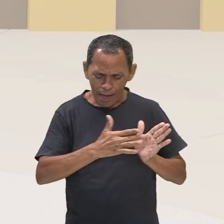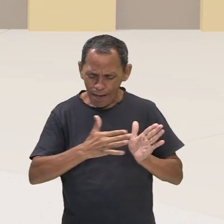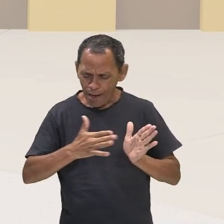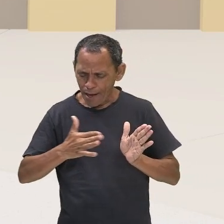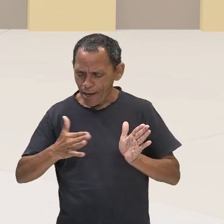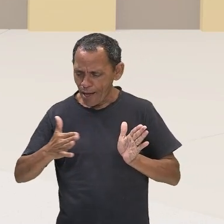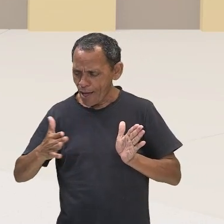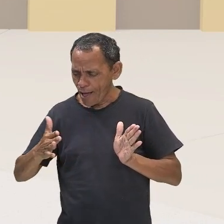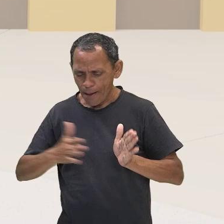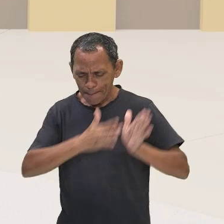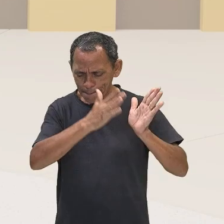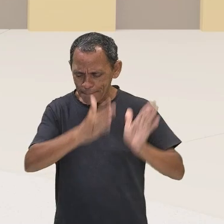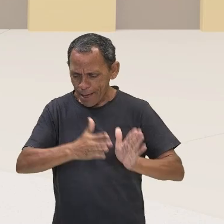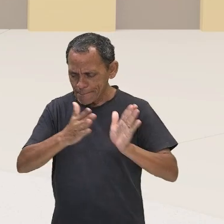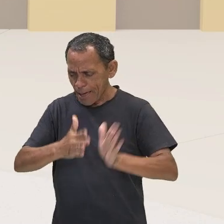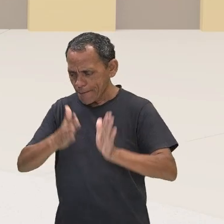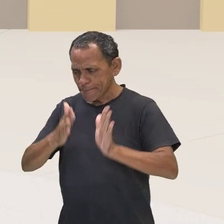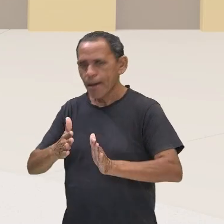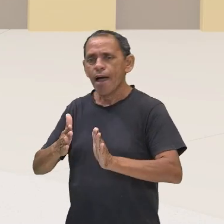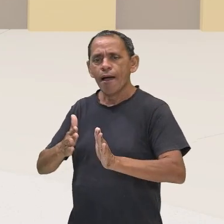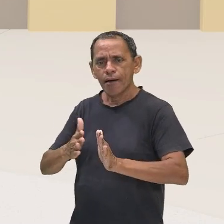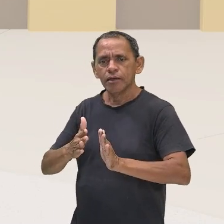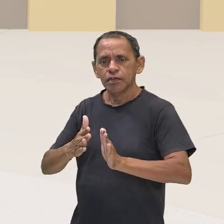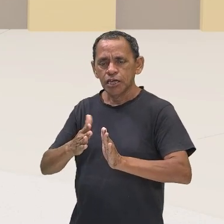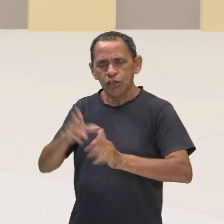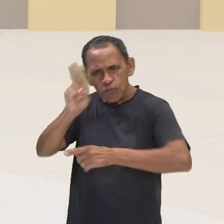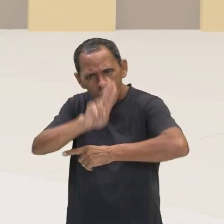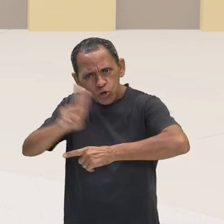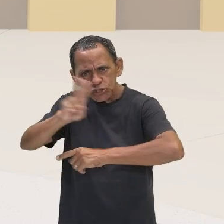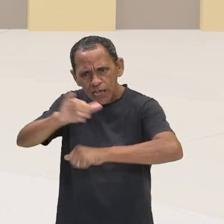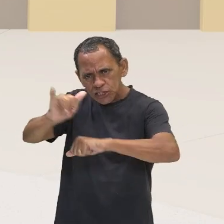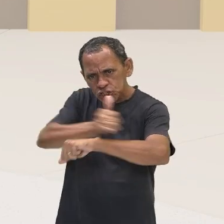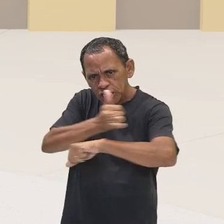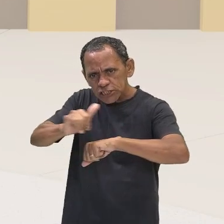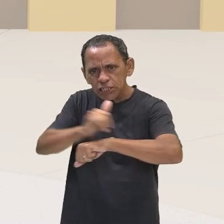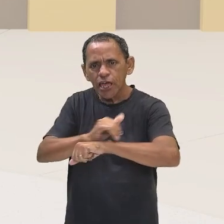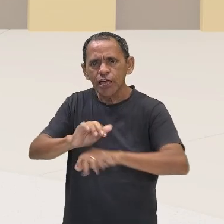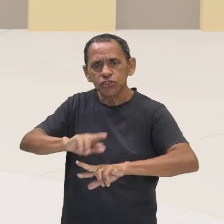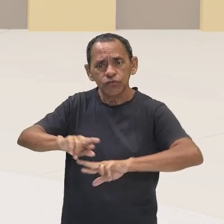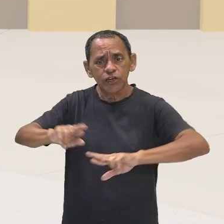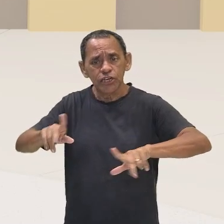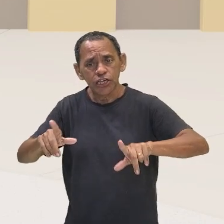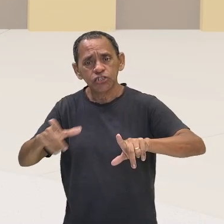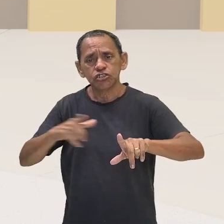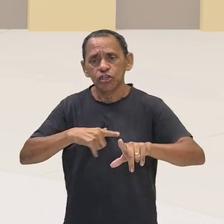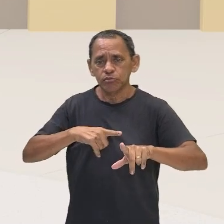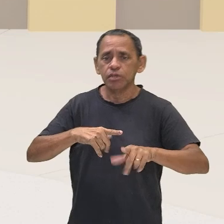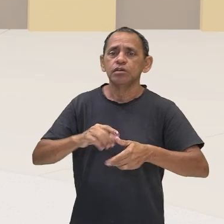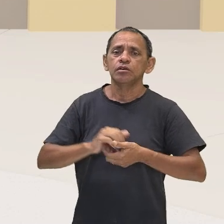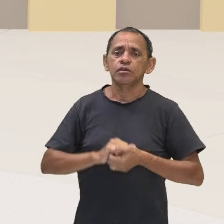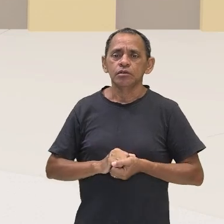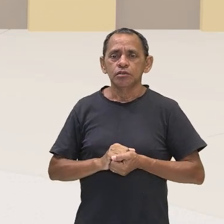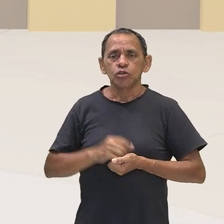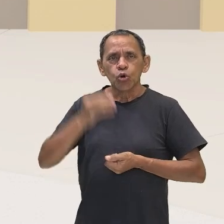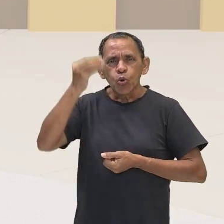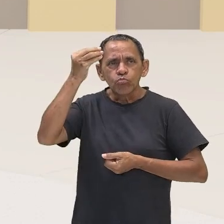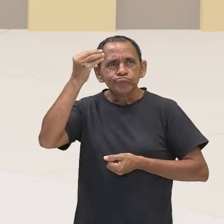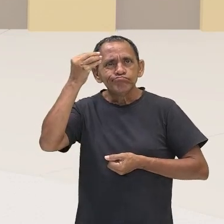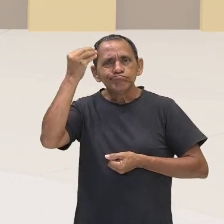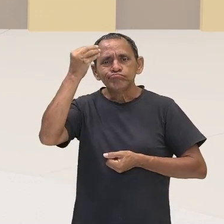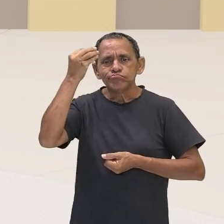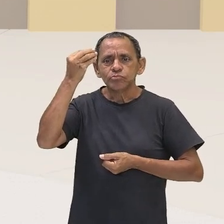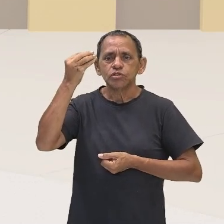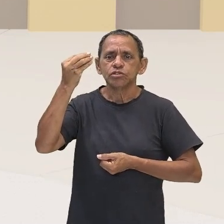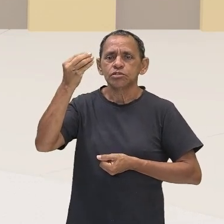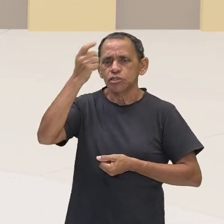vai abordar tudo isso. Ou seja, né? Então, ter consciência do seu papel no